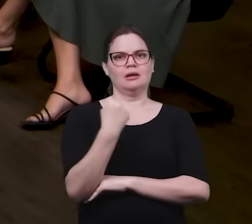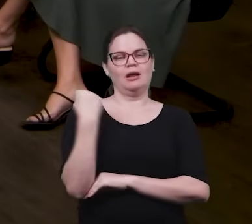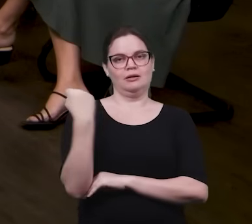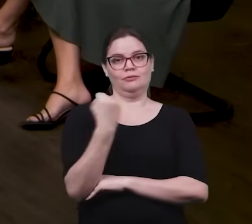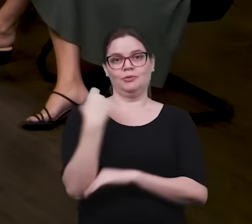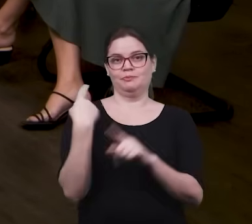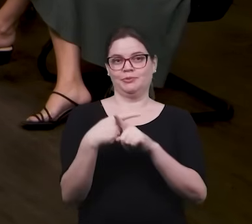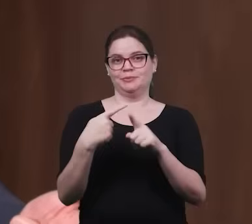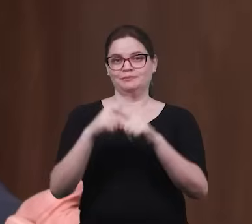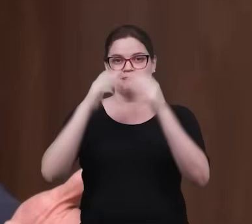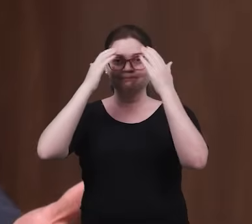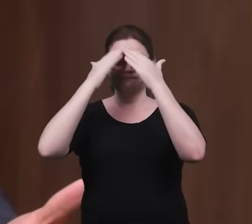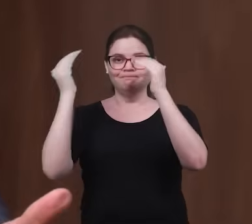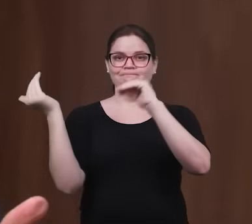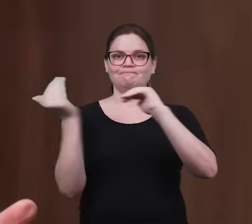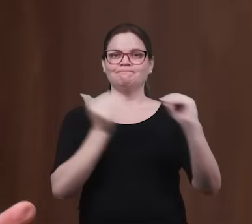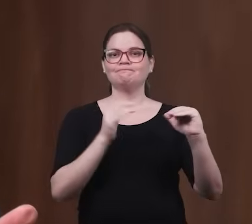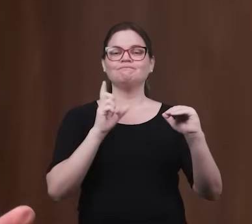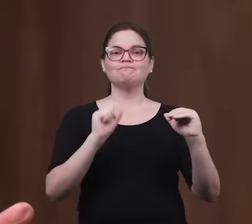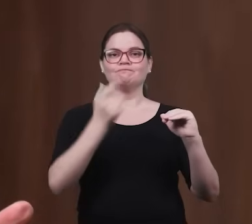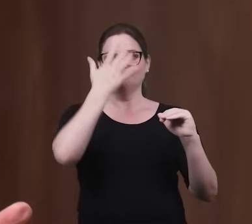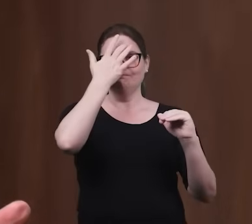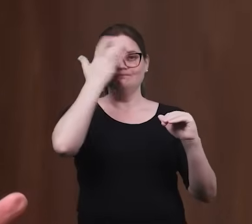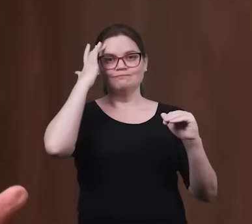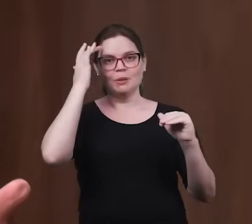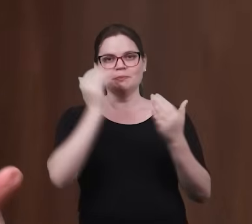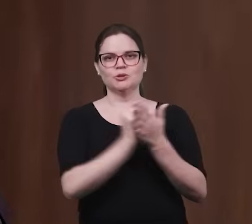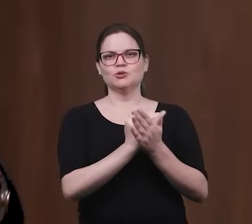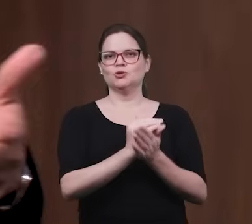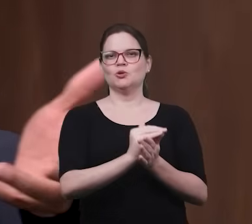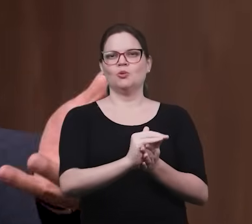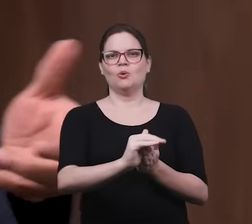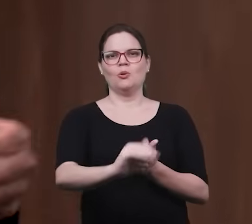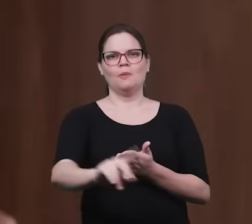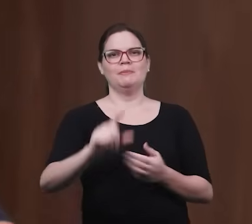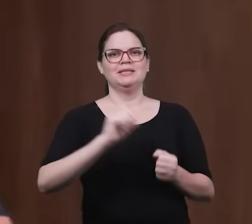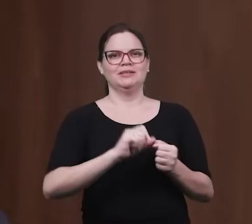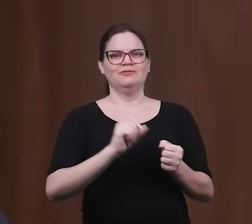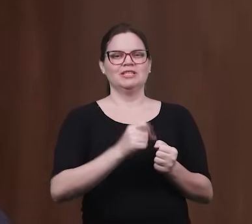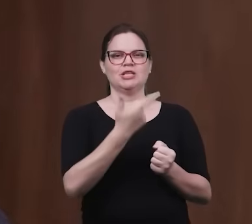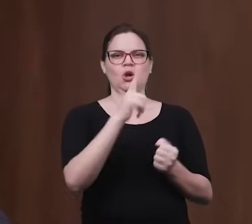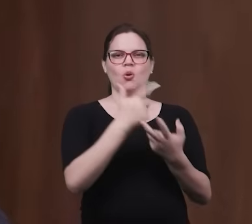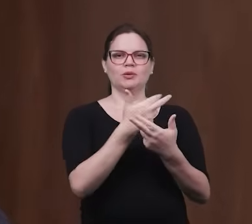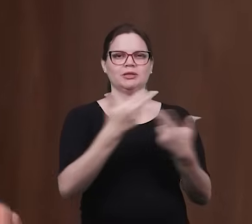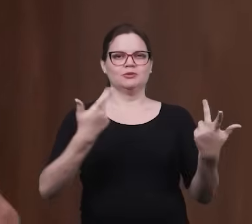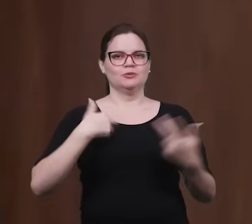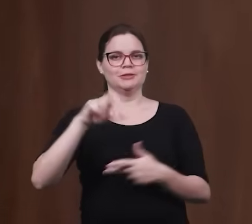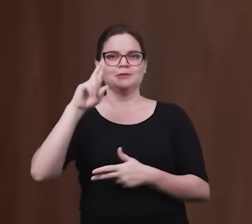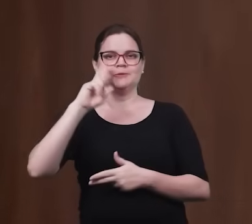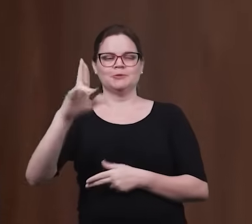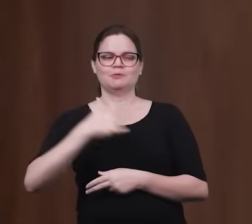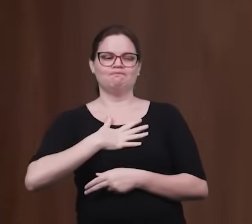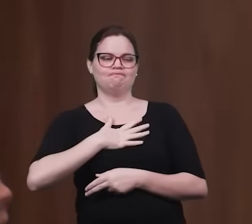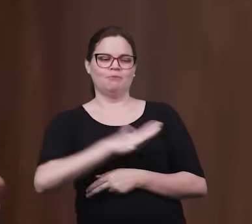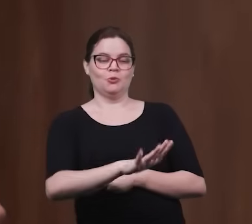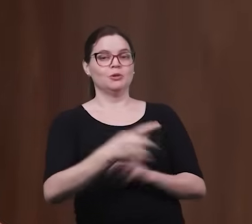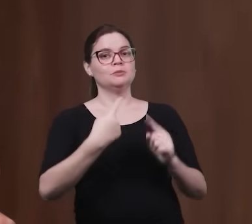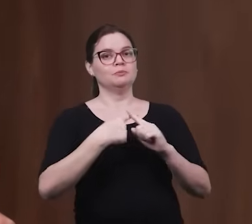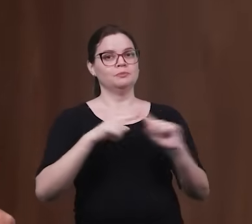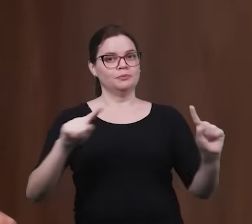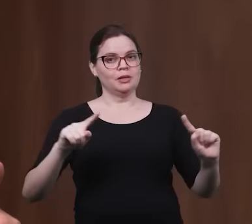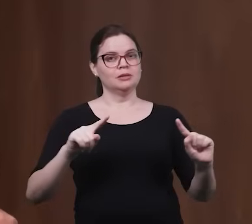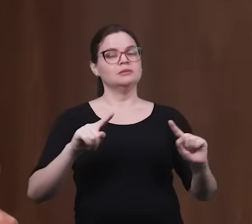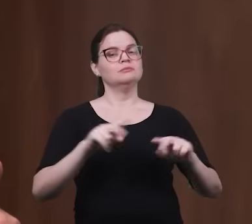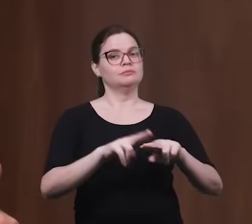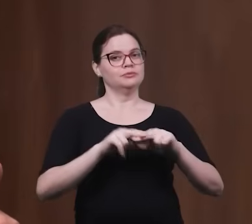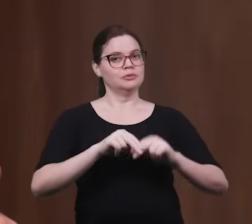graves, porque a desobediência leva o homem a fazer muitas outras coisas que não agradam o Senhor. Por isso, esse cuidado que nós